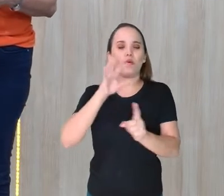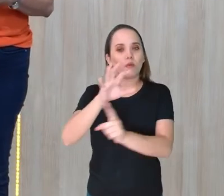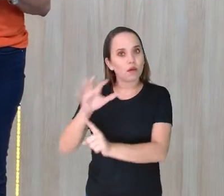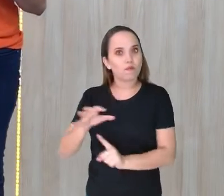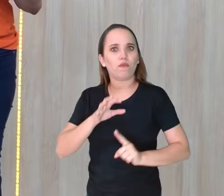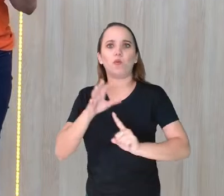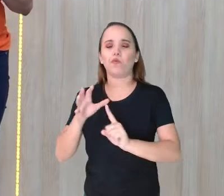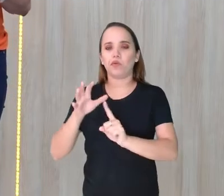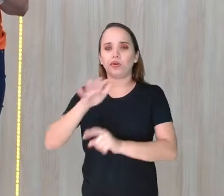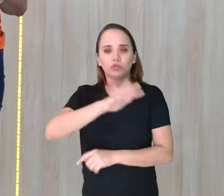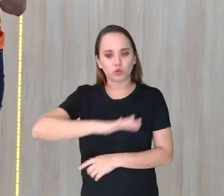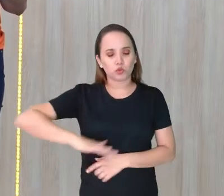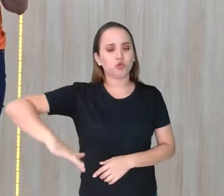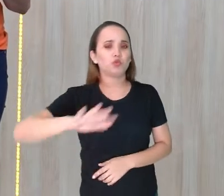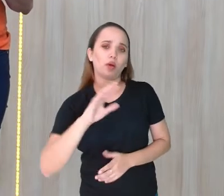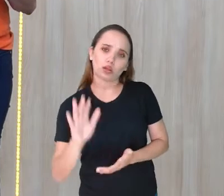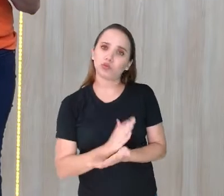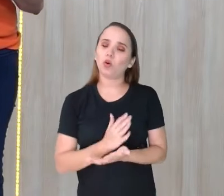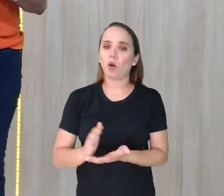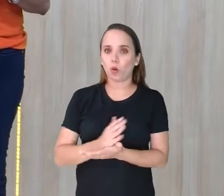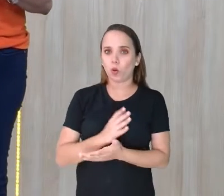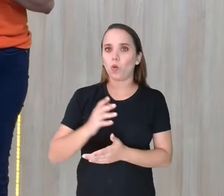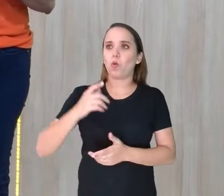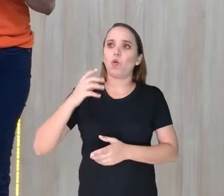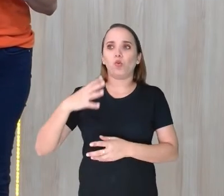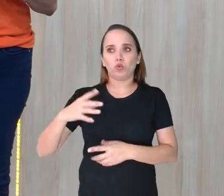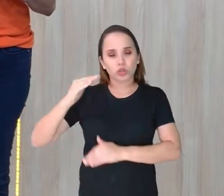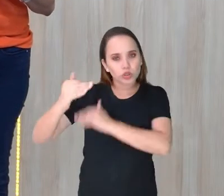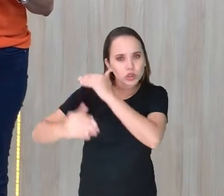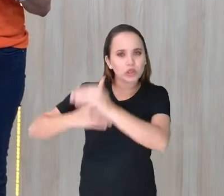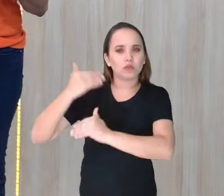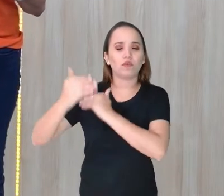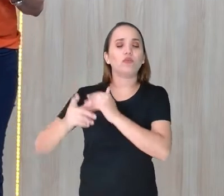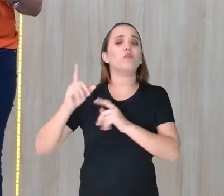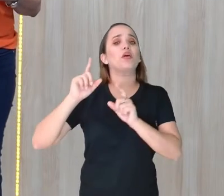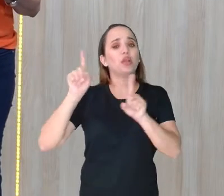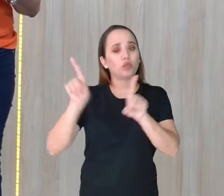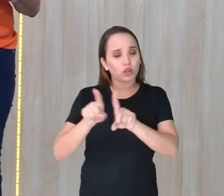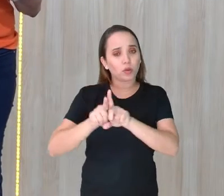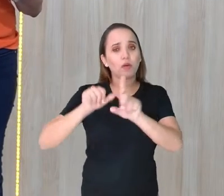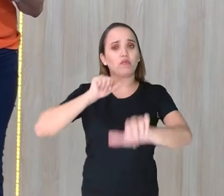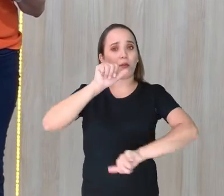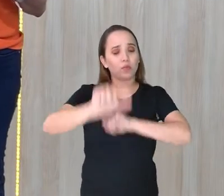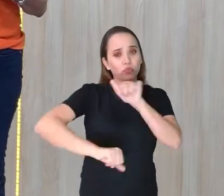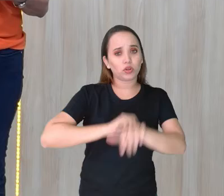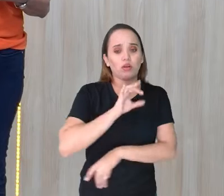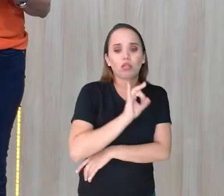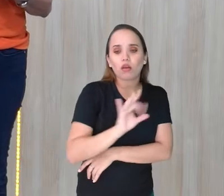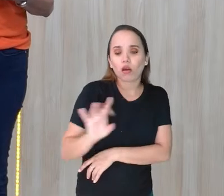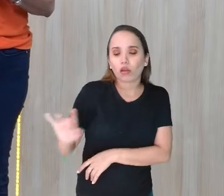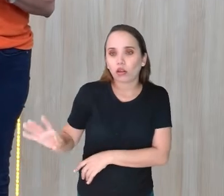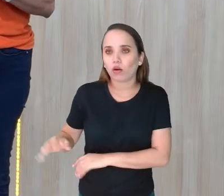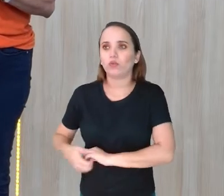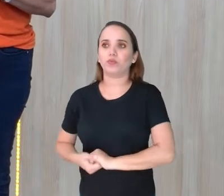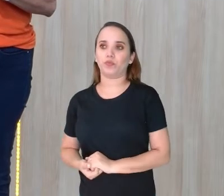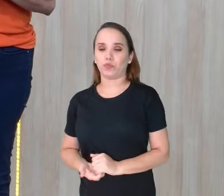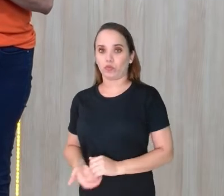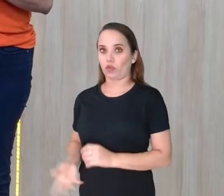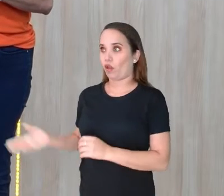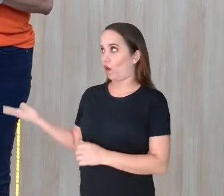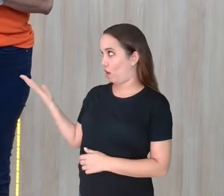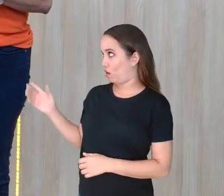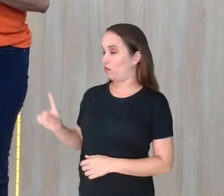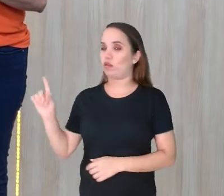acordo com o ambiente, como eles vão se adaptando, e vai diferenciando também de espécie para espécie. Eu trouxe aqui